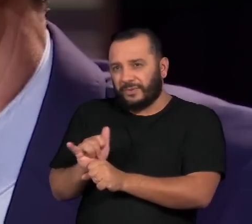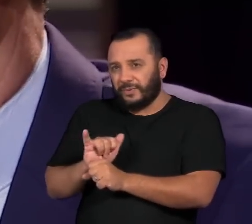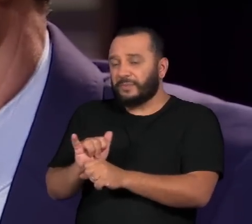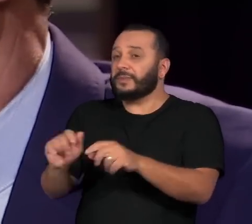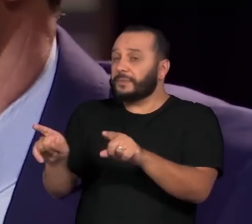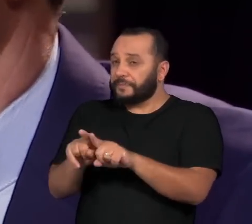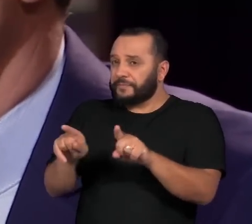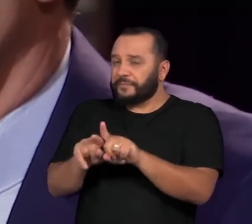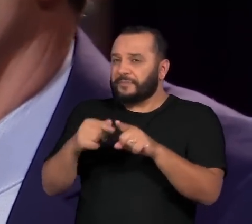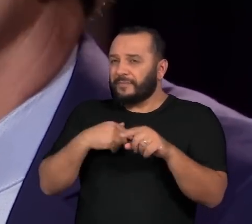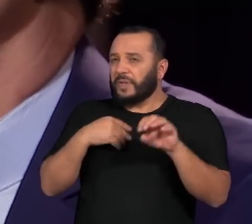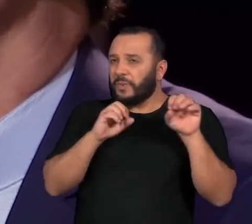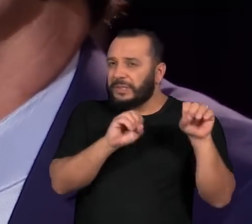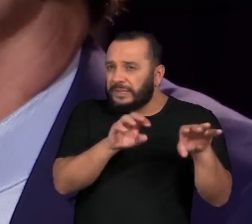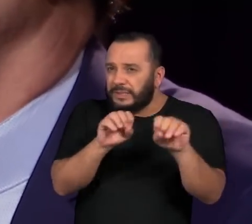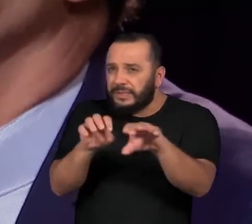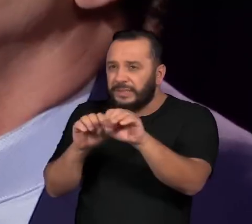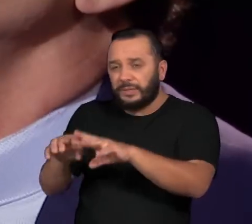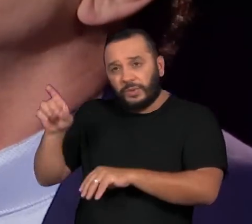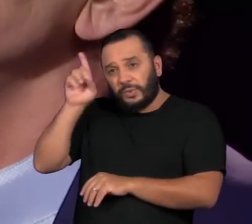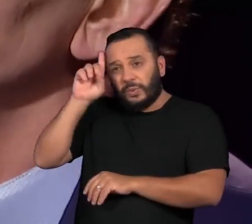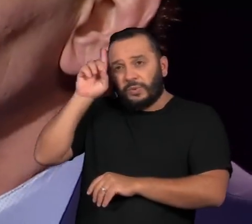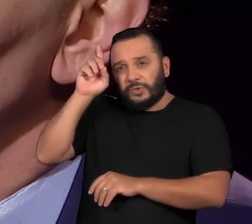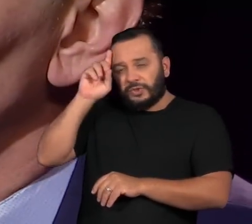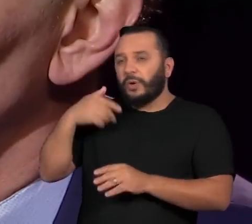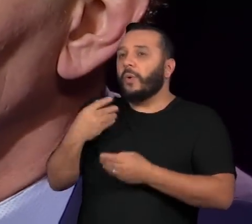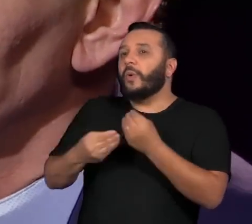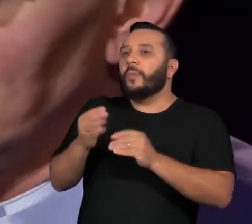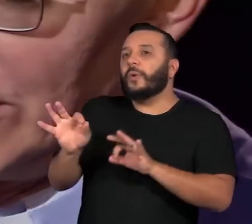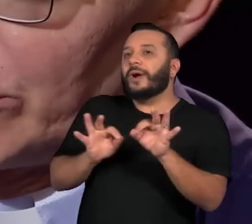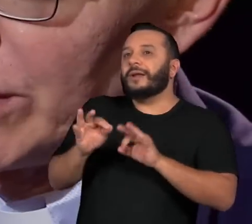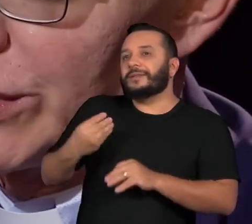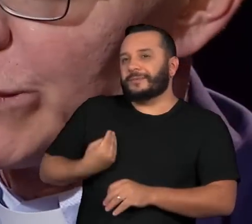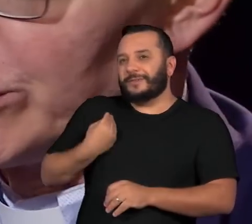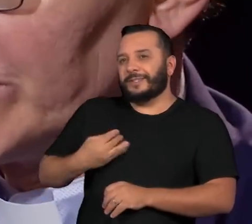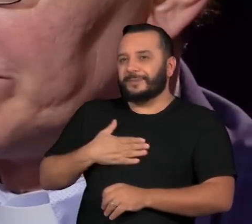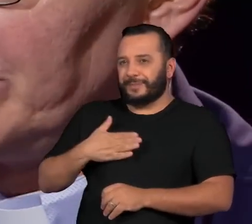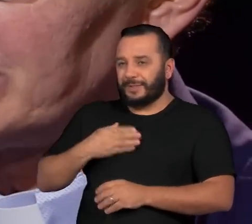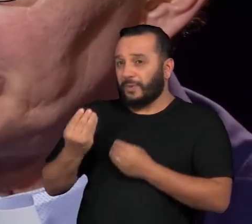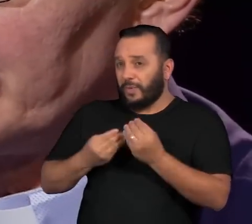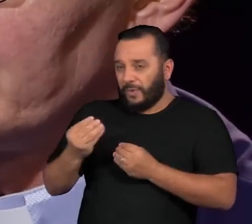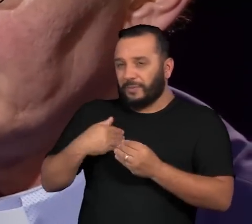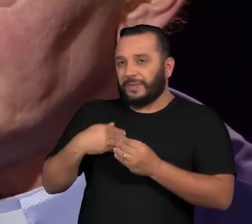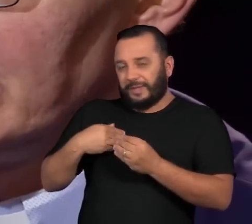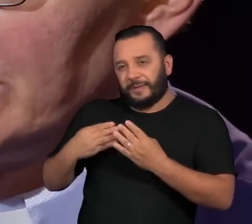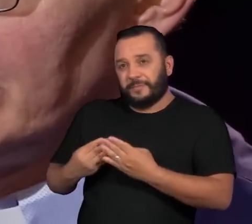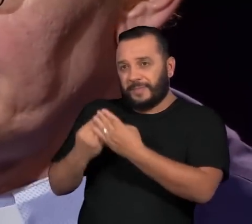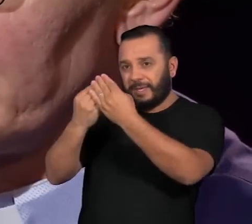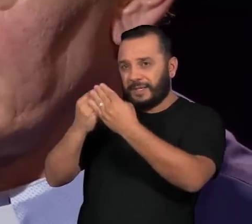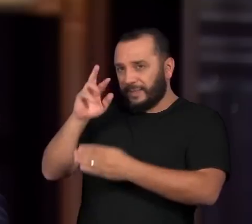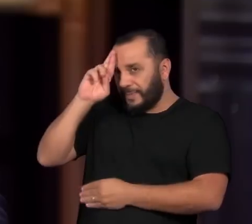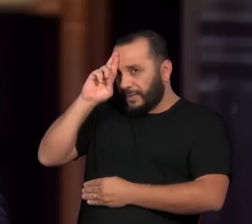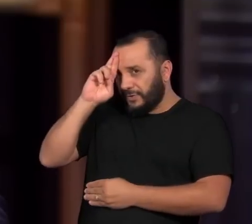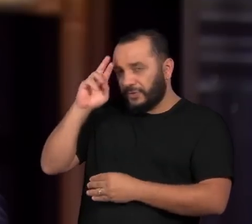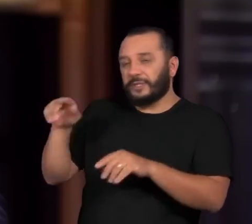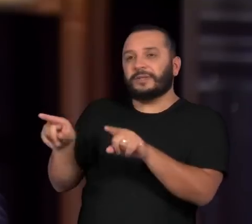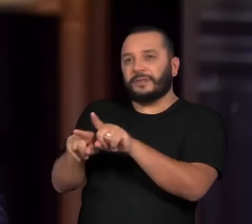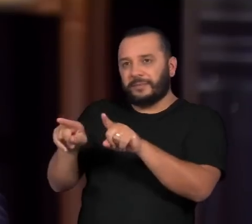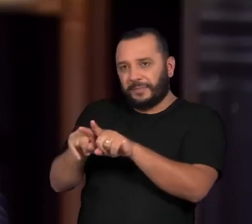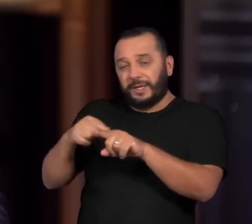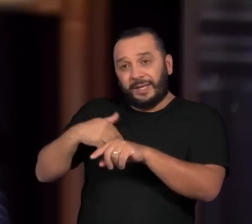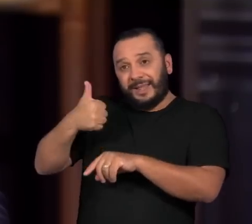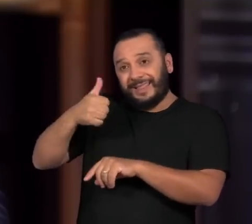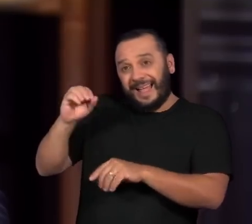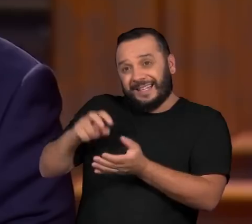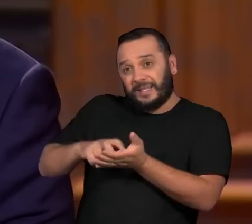prego todos os dias. Então, de trás para frente, como eu organizo o meu dia? Eu organizo o meu dia, missa ao meio-dia, programa 10 horas